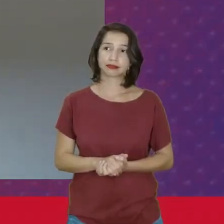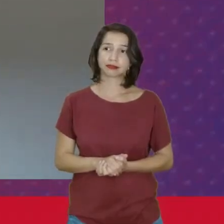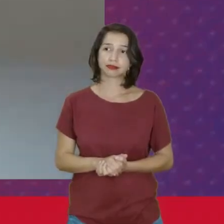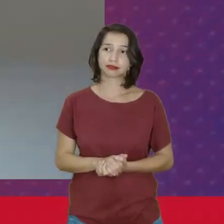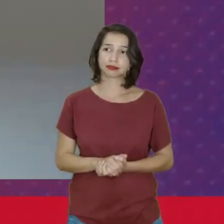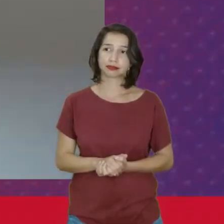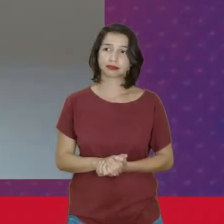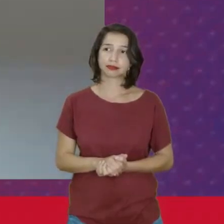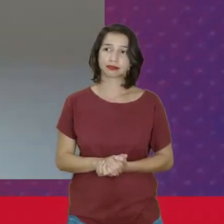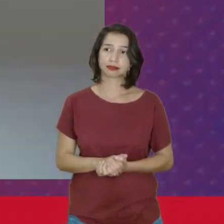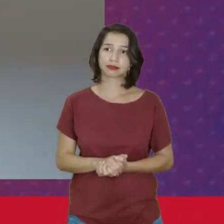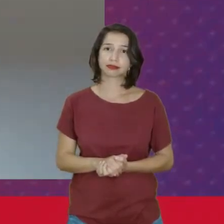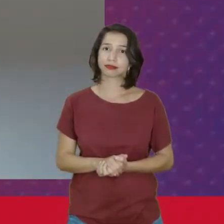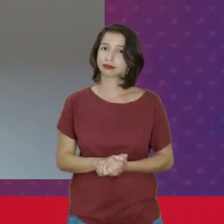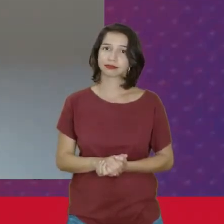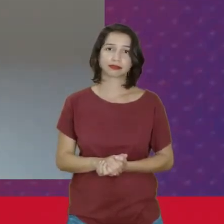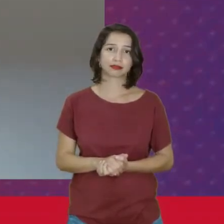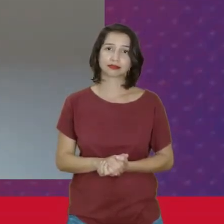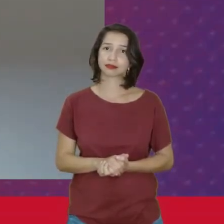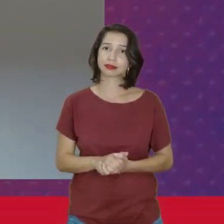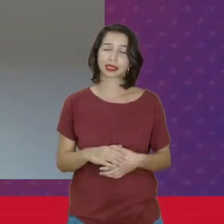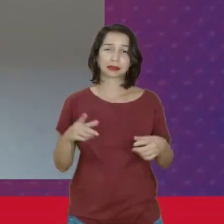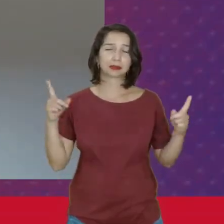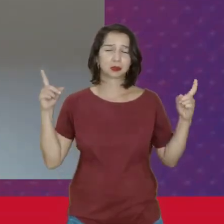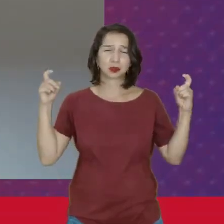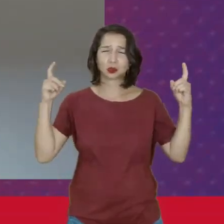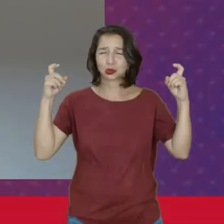Não ficou nada fácil.